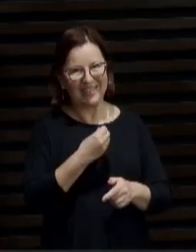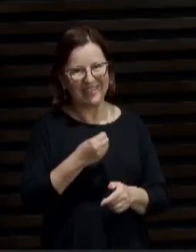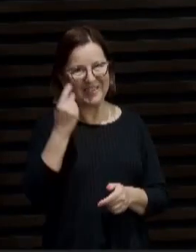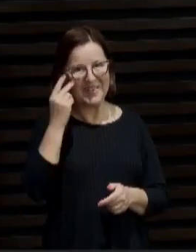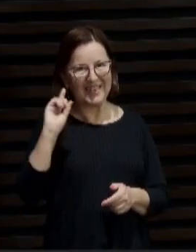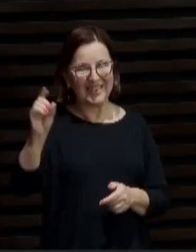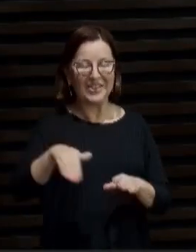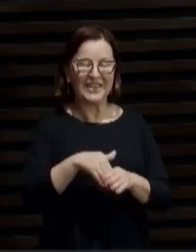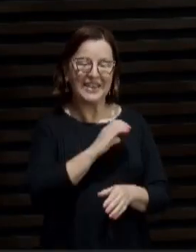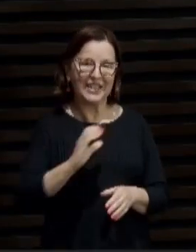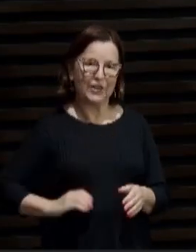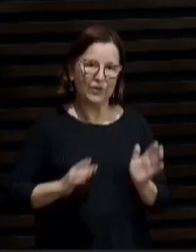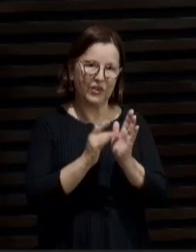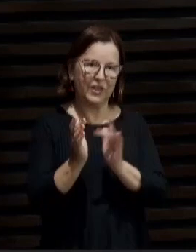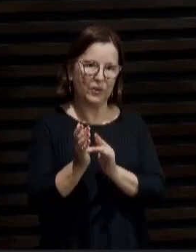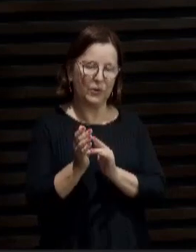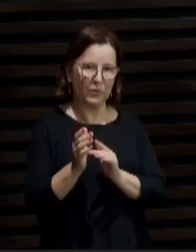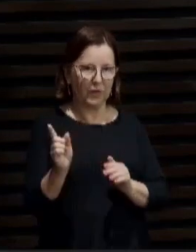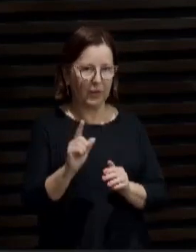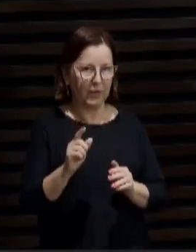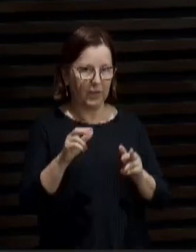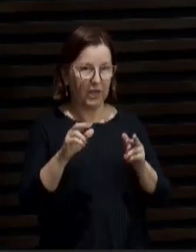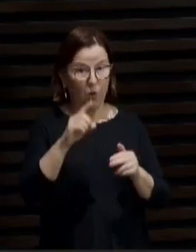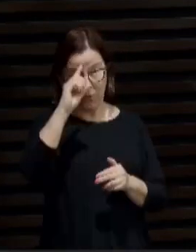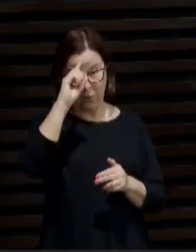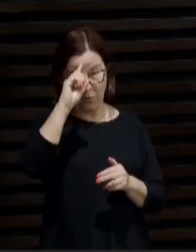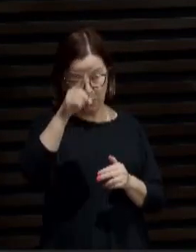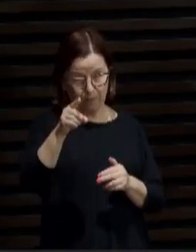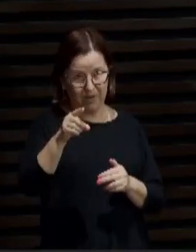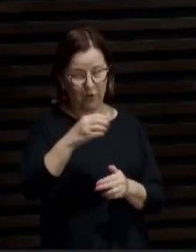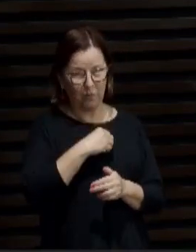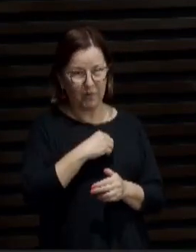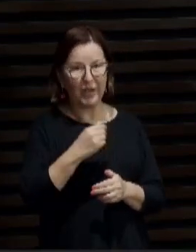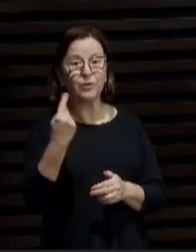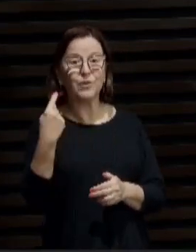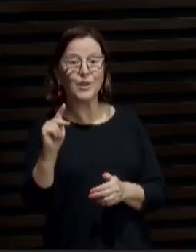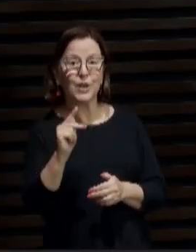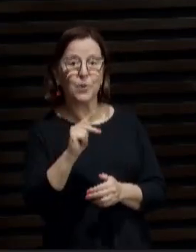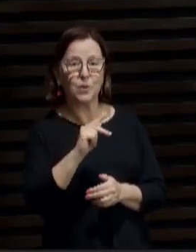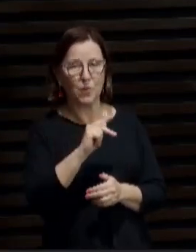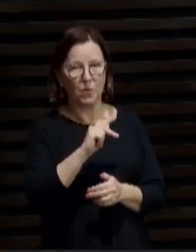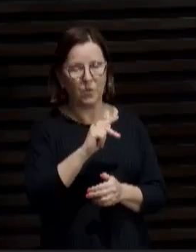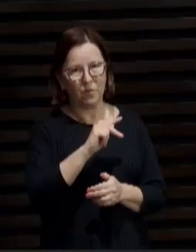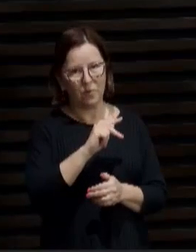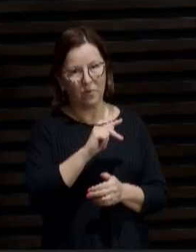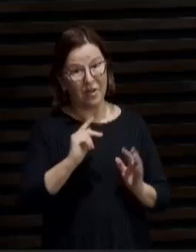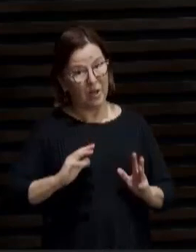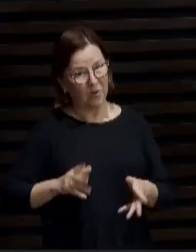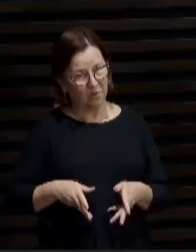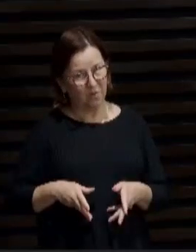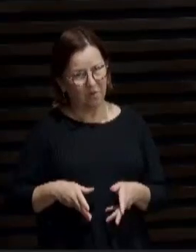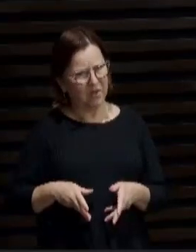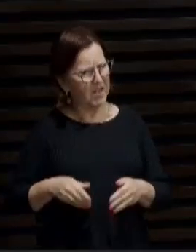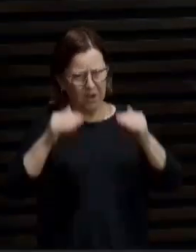Jesus. Não reine, portanto, o pecado em vosso corpo mortal, de maneira que obedeçais às suas paixões, nem ofereçais cada um os